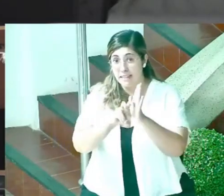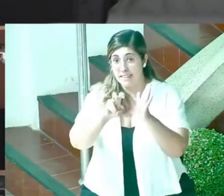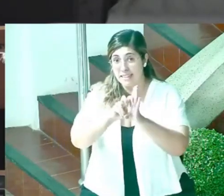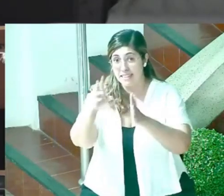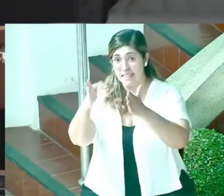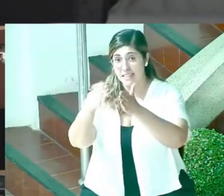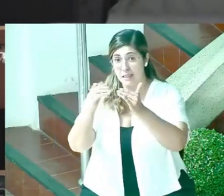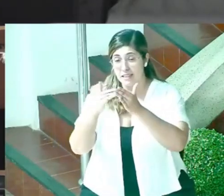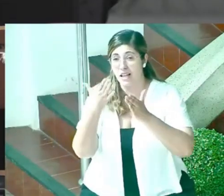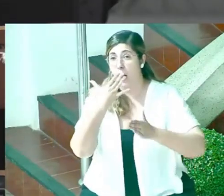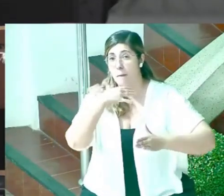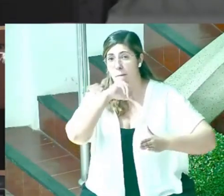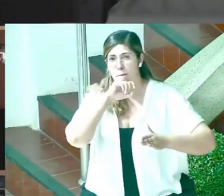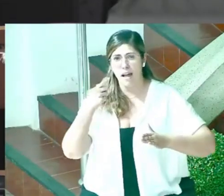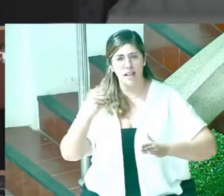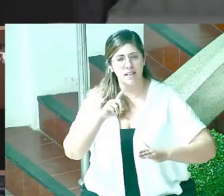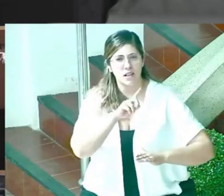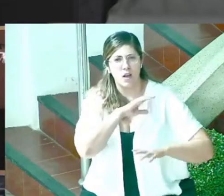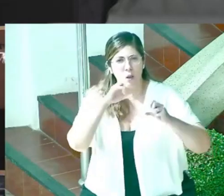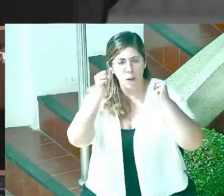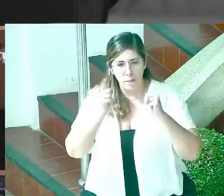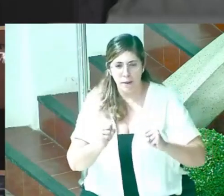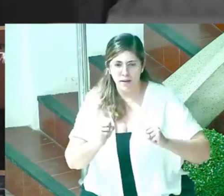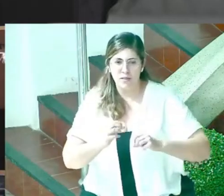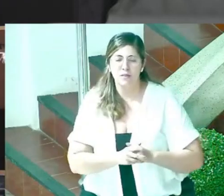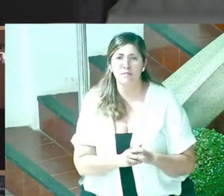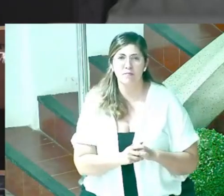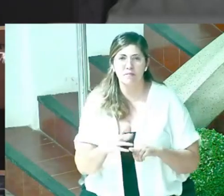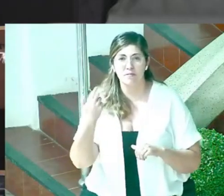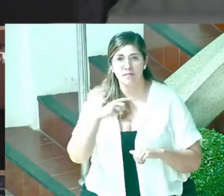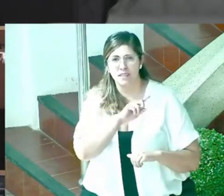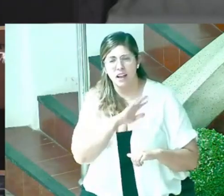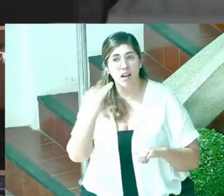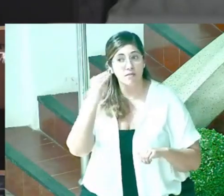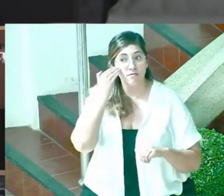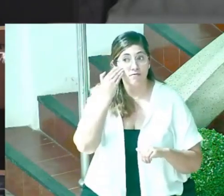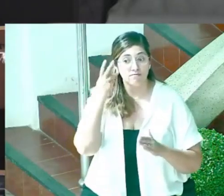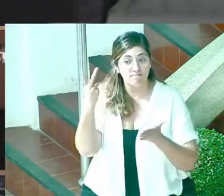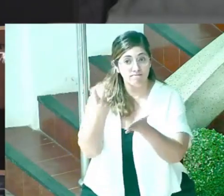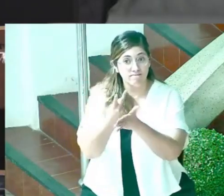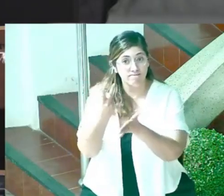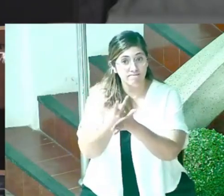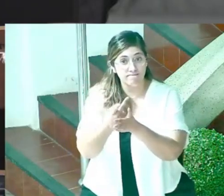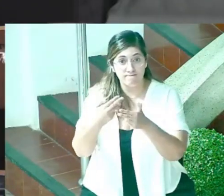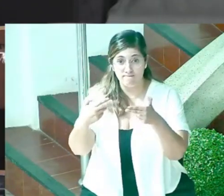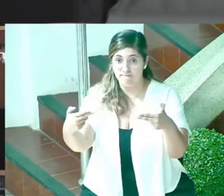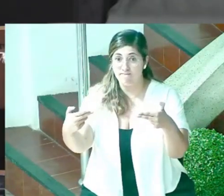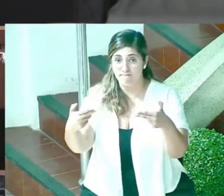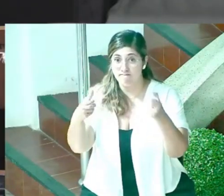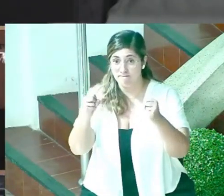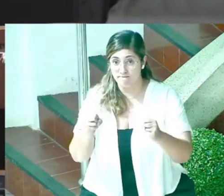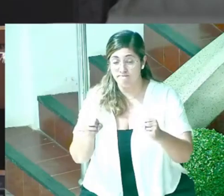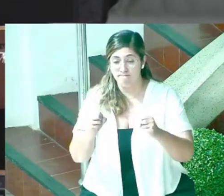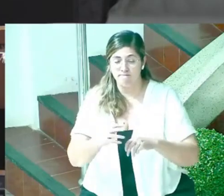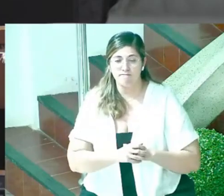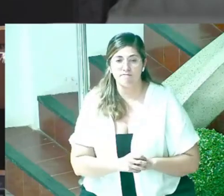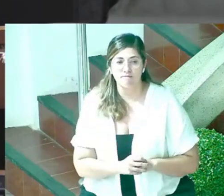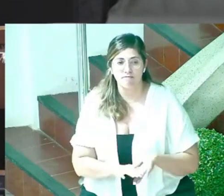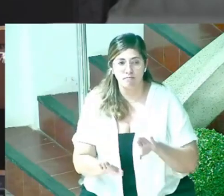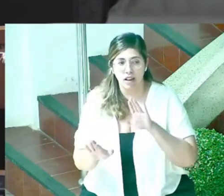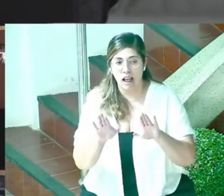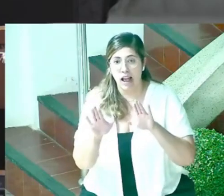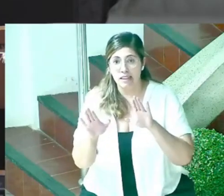reino, nas prioridades do reino de Deus. A oração, então, inicialmente, é um meio